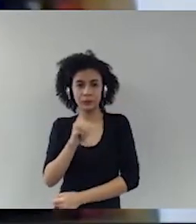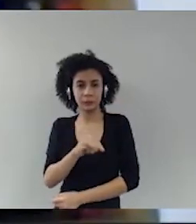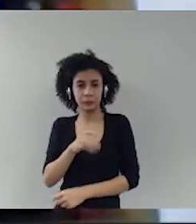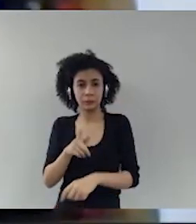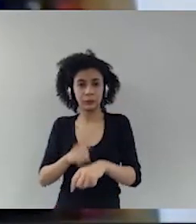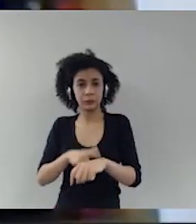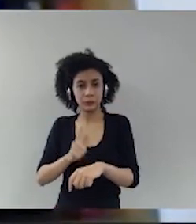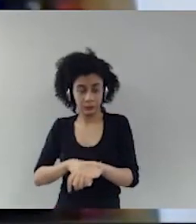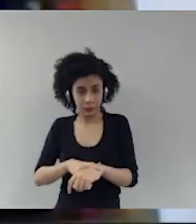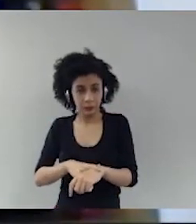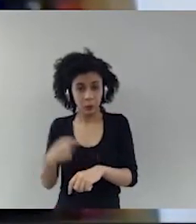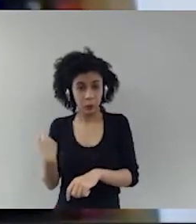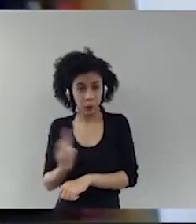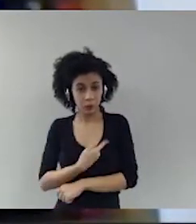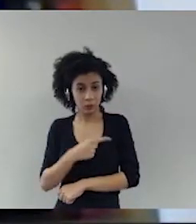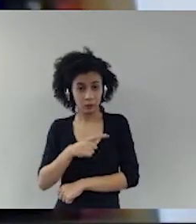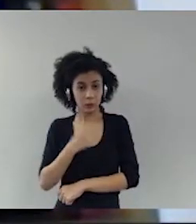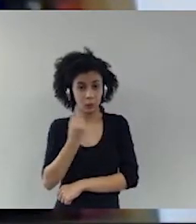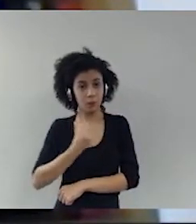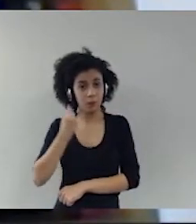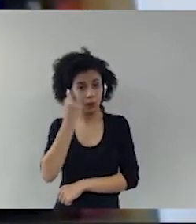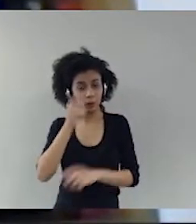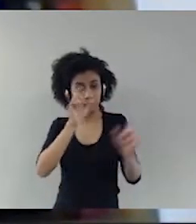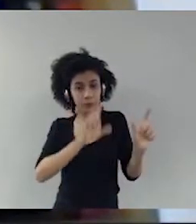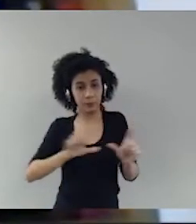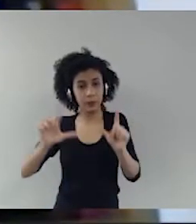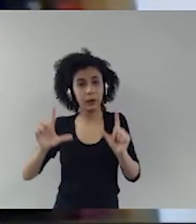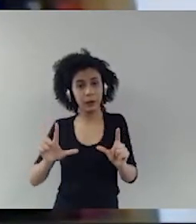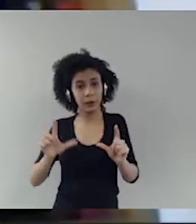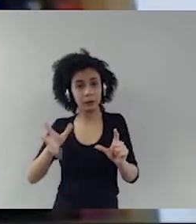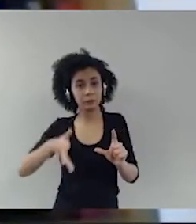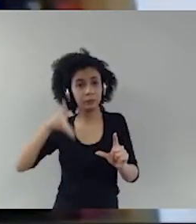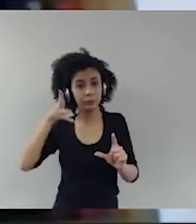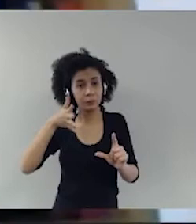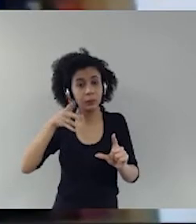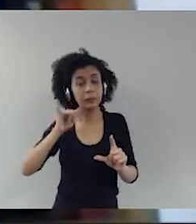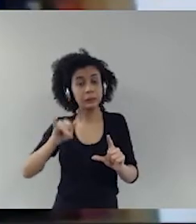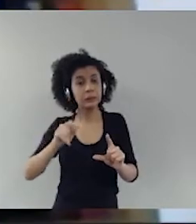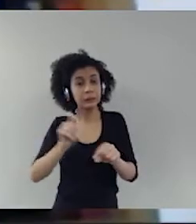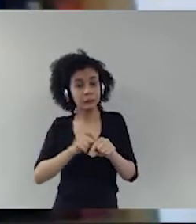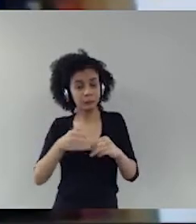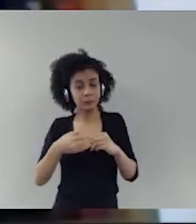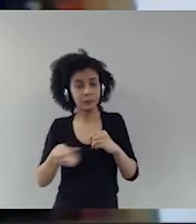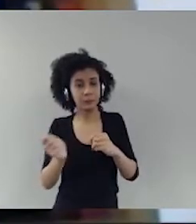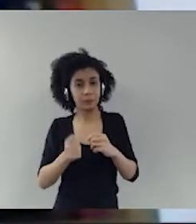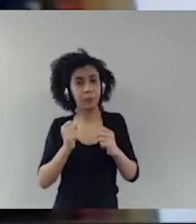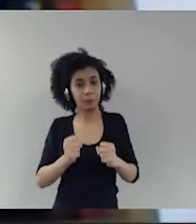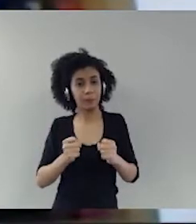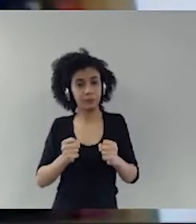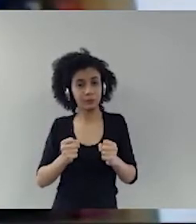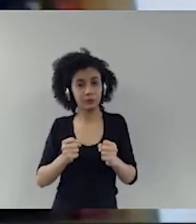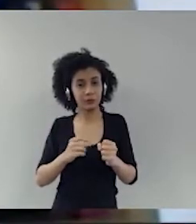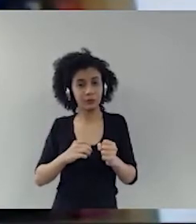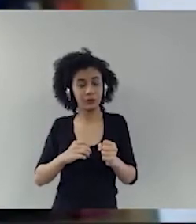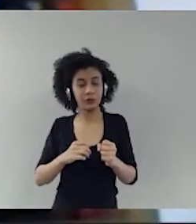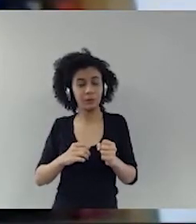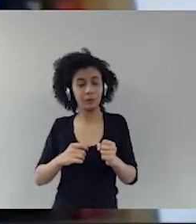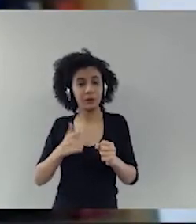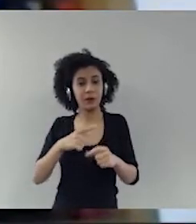tempo, né? Nós temos 1 hora de painel, e no final, se der algum tempo ainda, a gente abre uma rodada